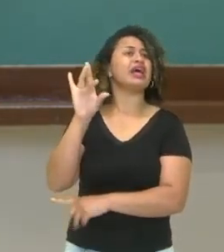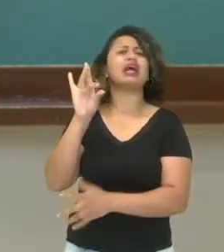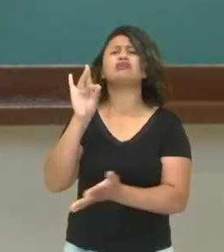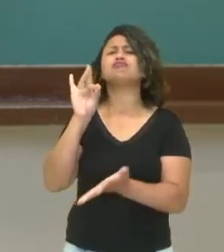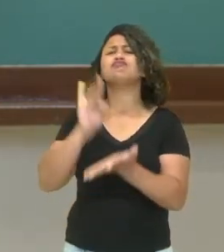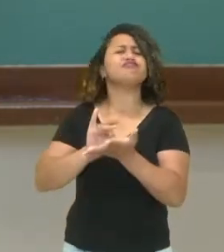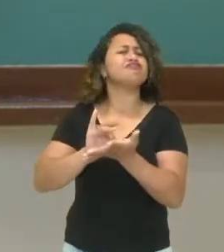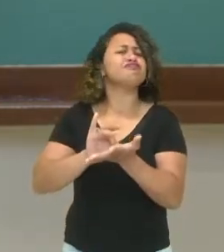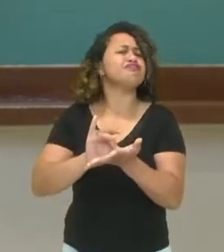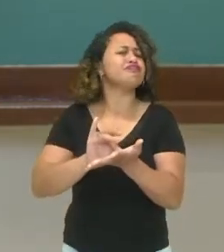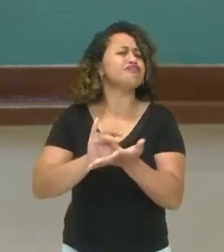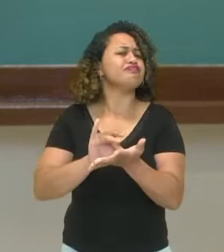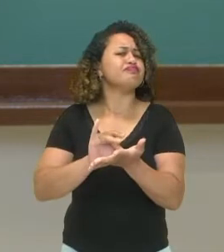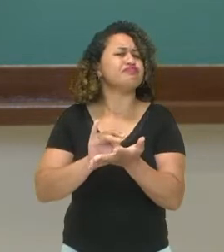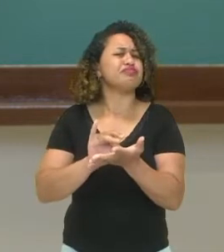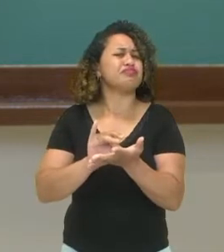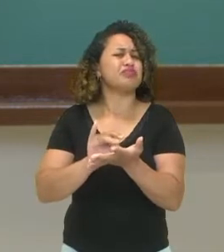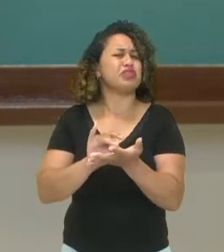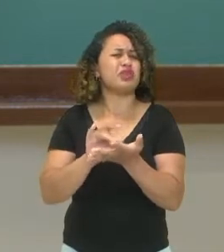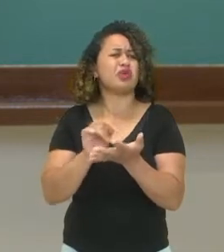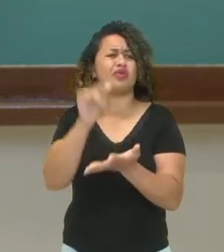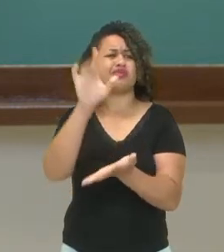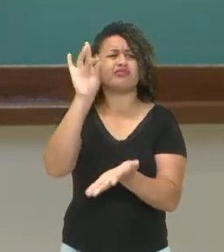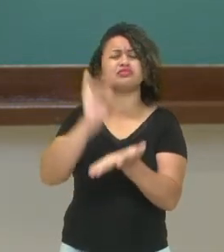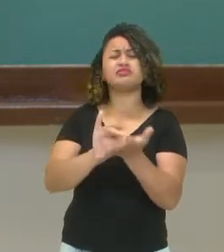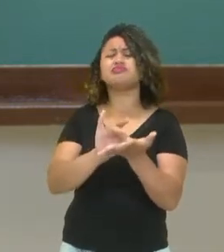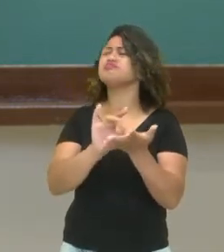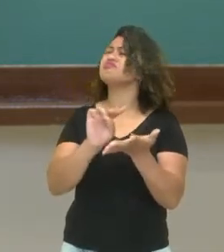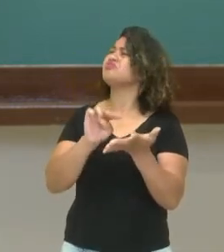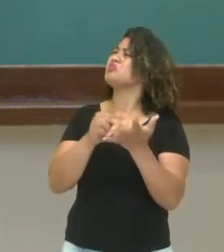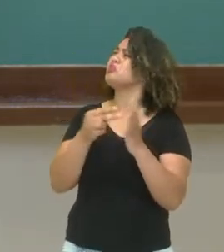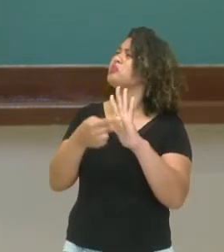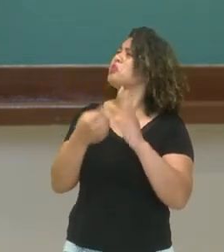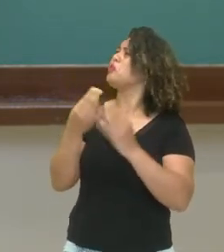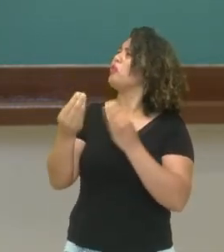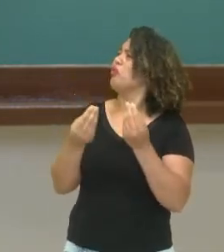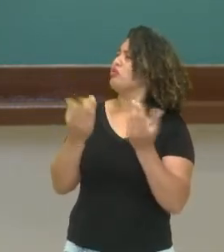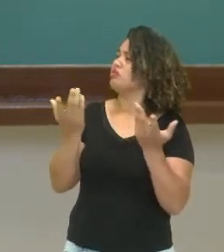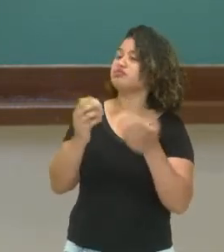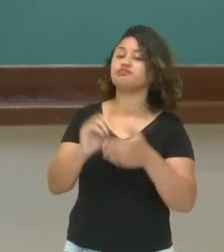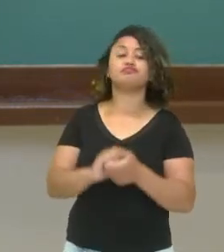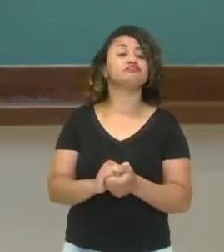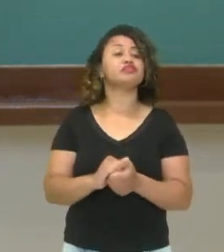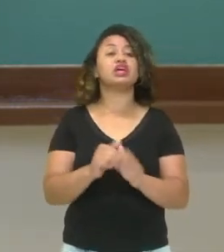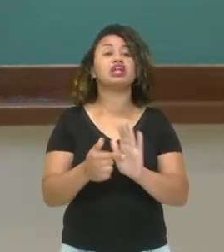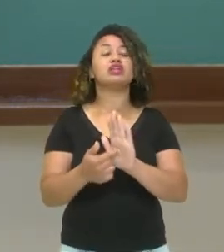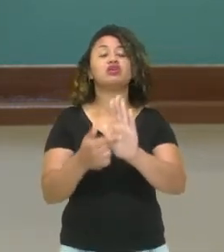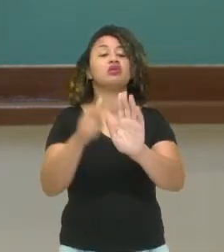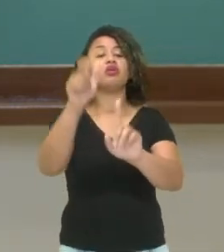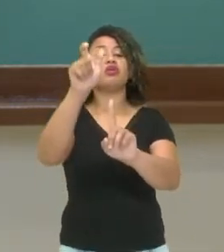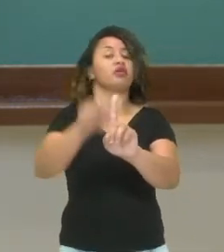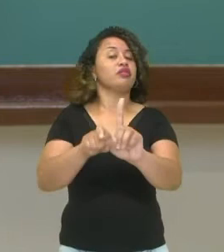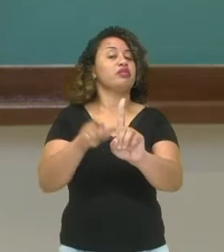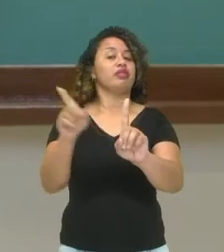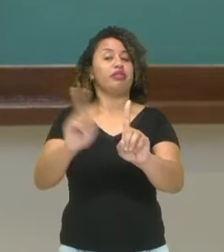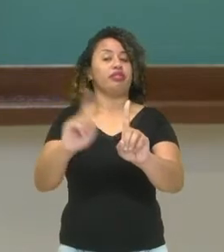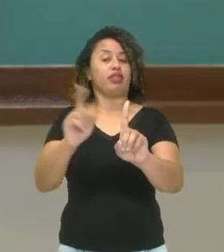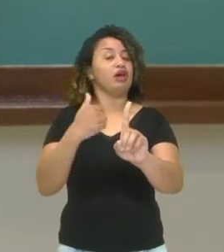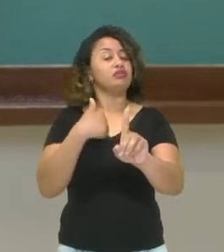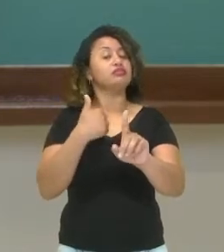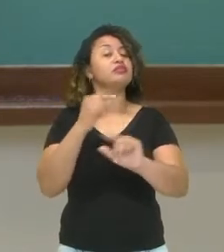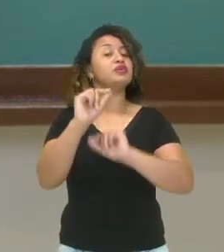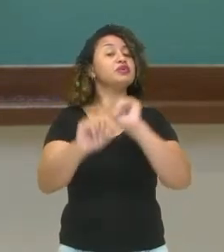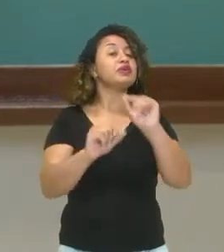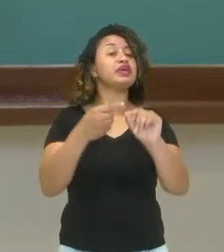Como assim demasiadamente real, professor? É porque ele não idealizou na escultura um personagem, uma personagem. Tá?